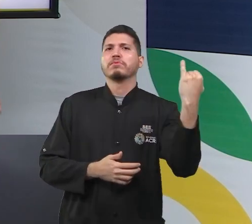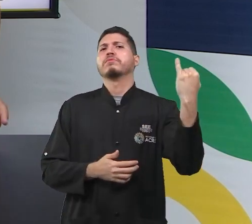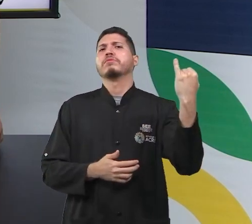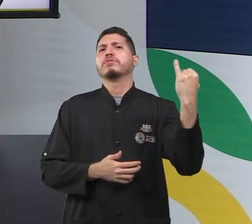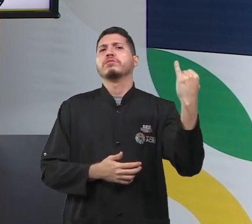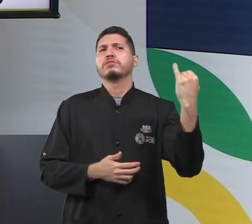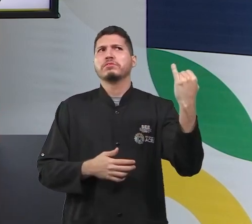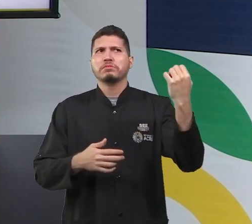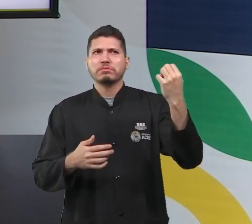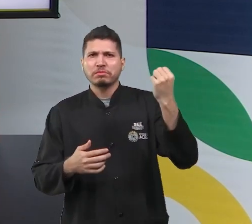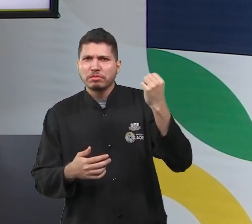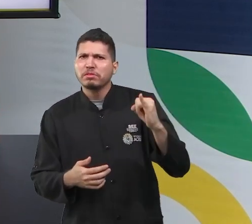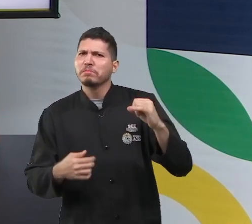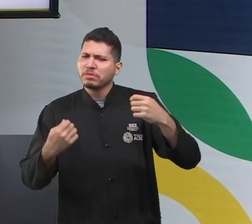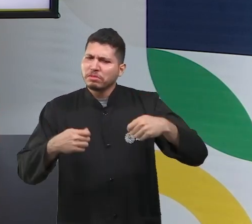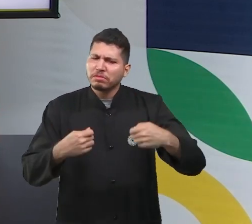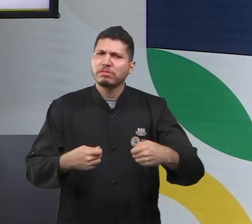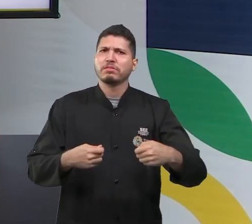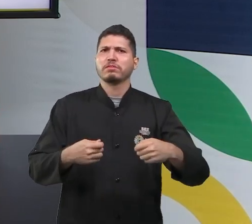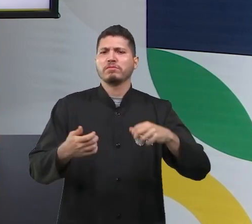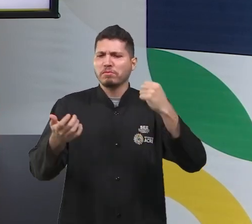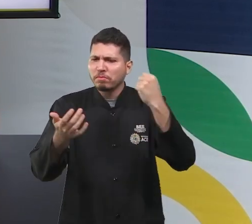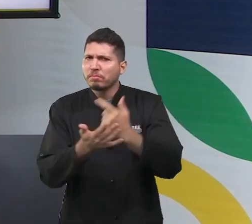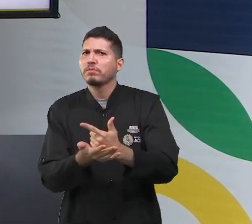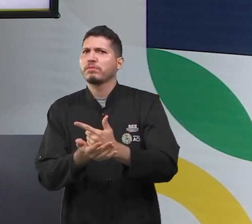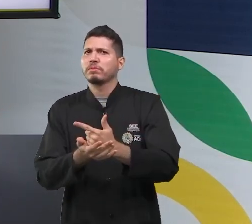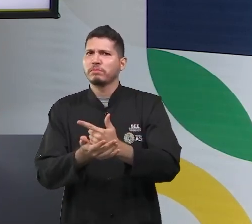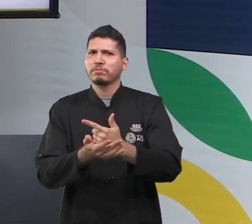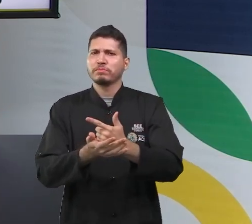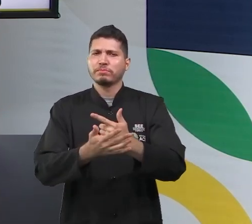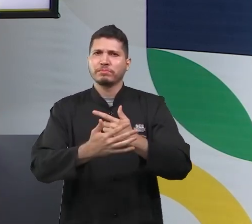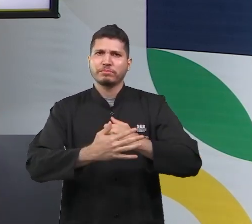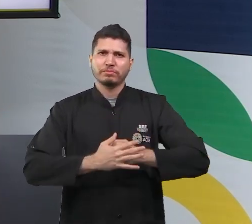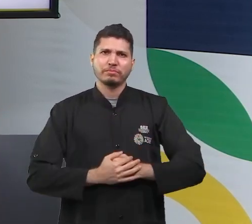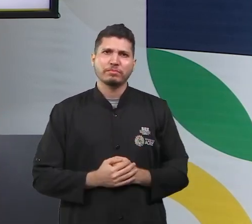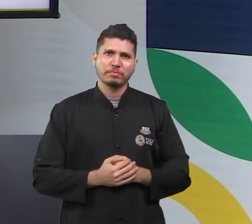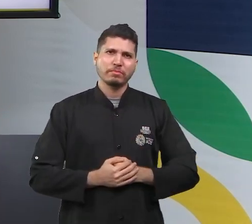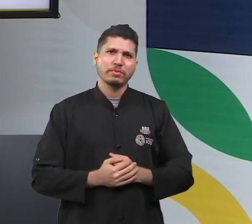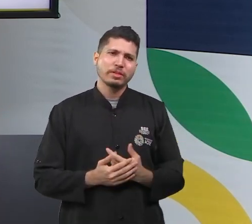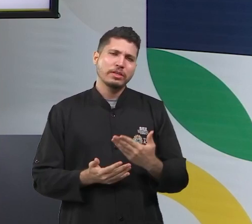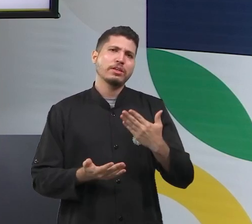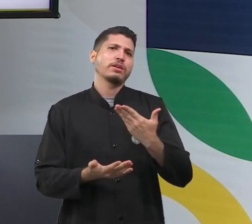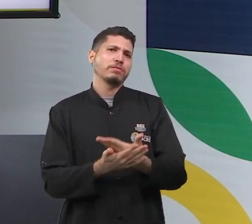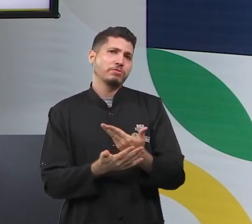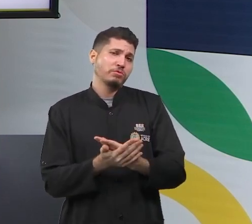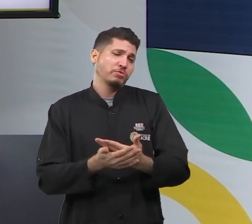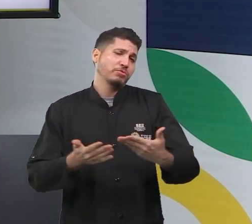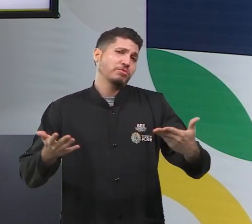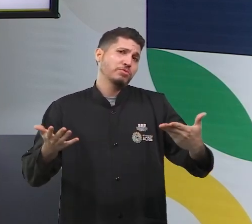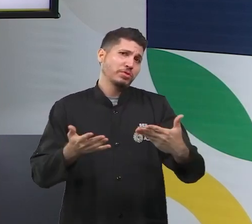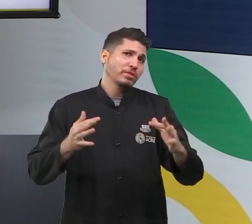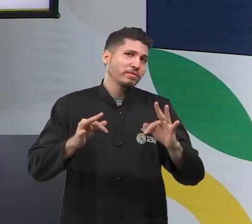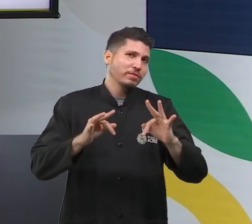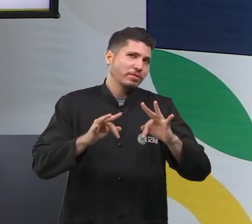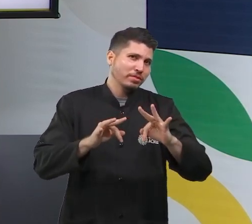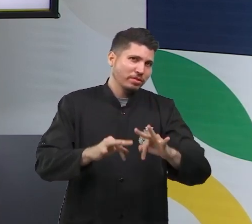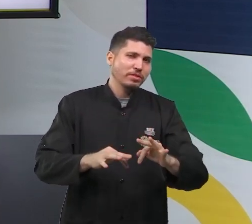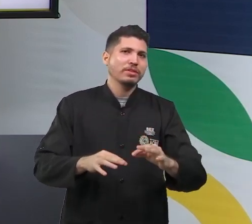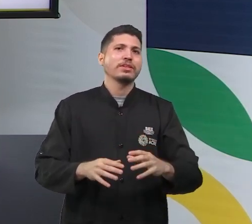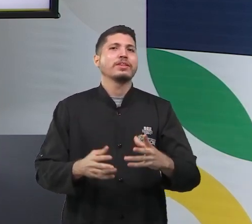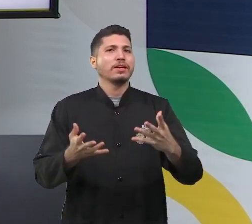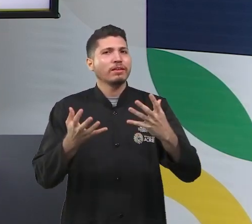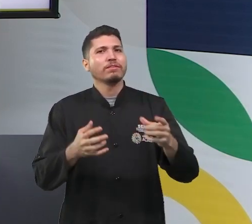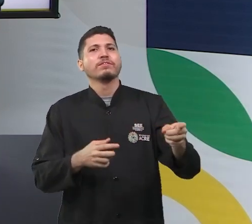essas foram algumas dicas para você manter o seu orçamento familiar e pessoal organizado e eu espero que você consiga realmente